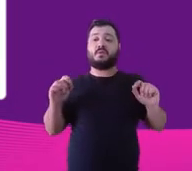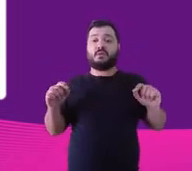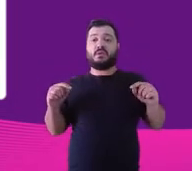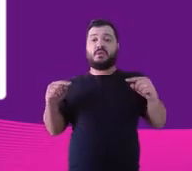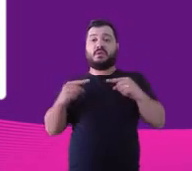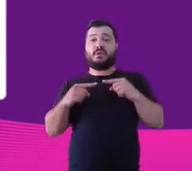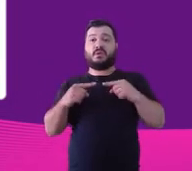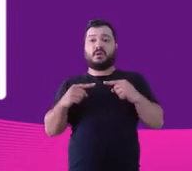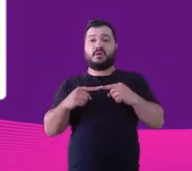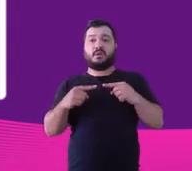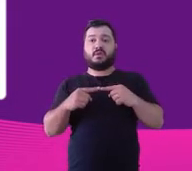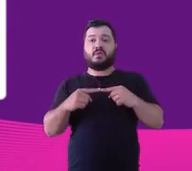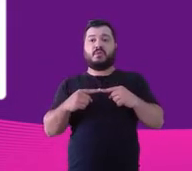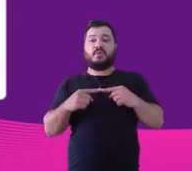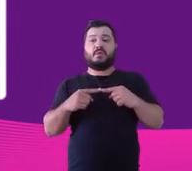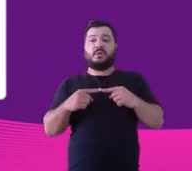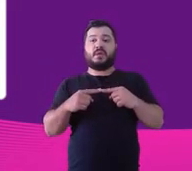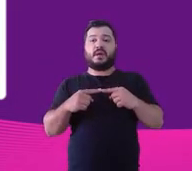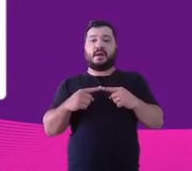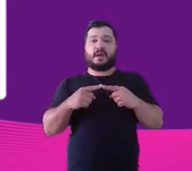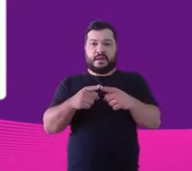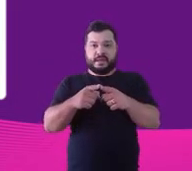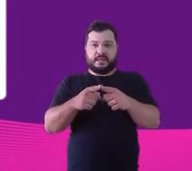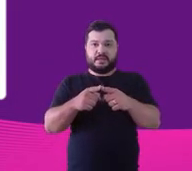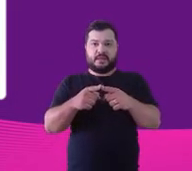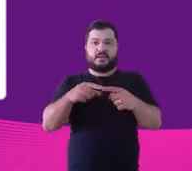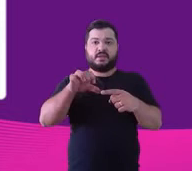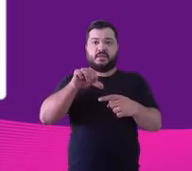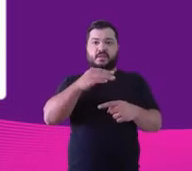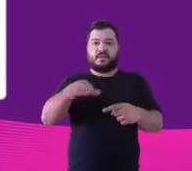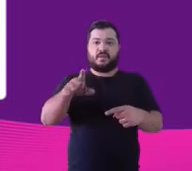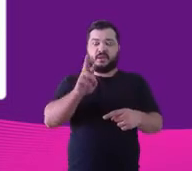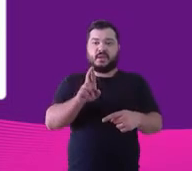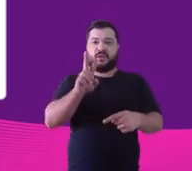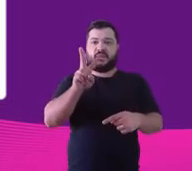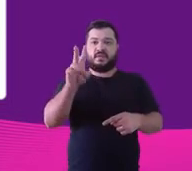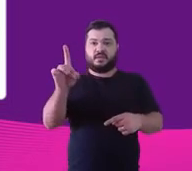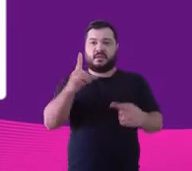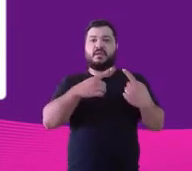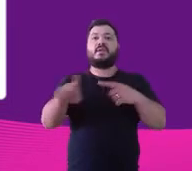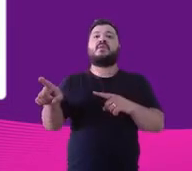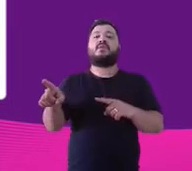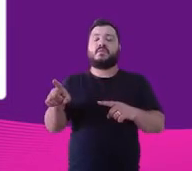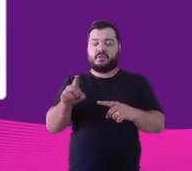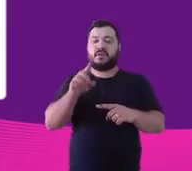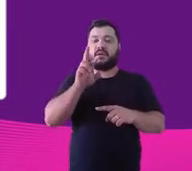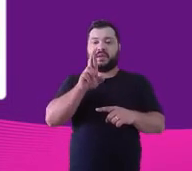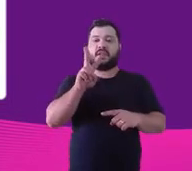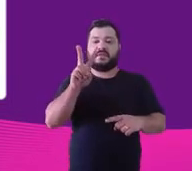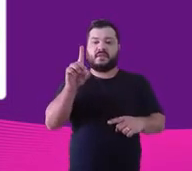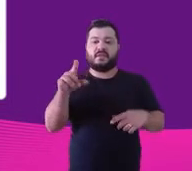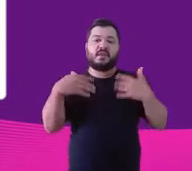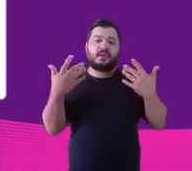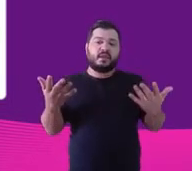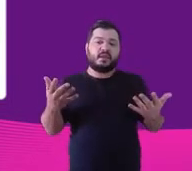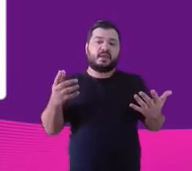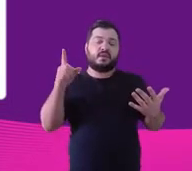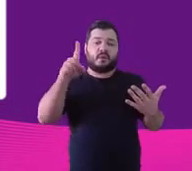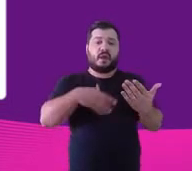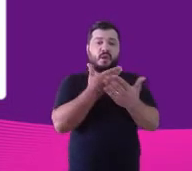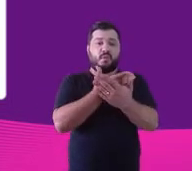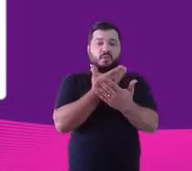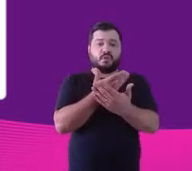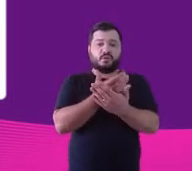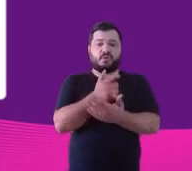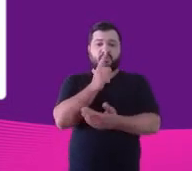combinação sistema de comida por ter solidex rvd contra FG né então esse aqui é o